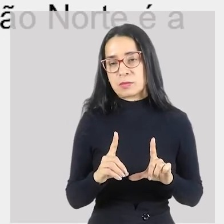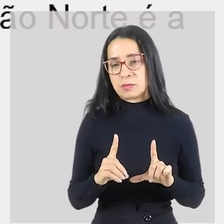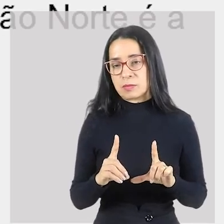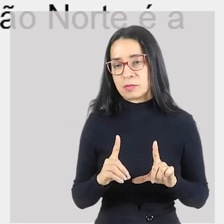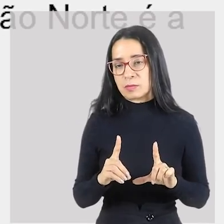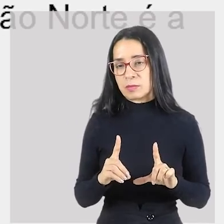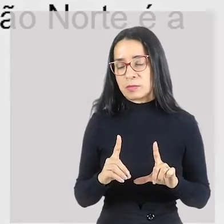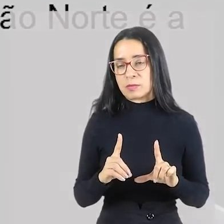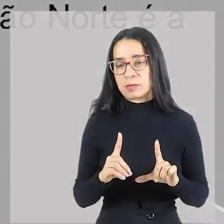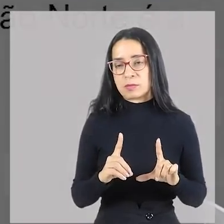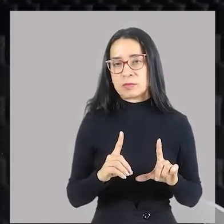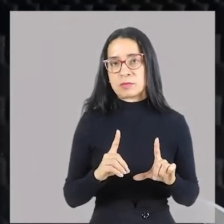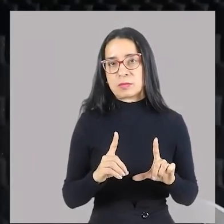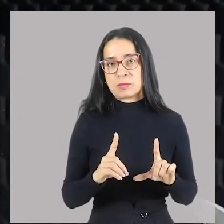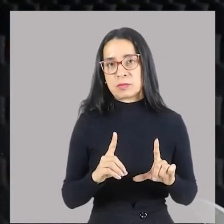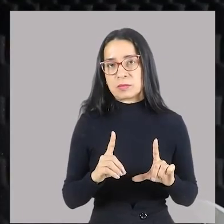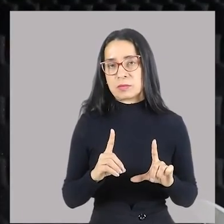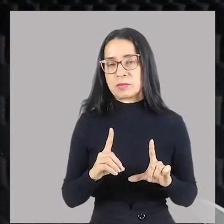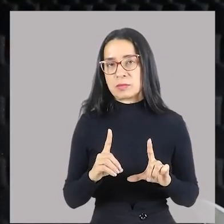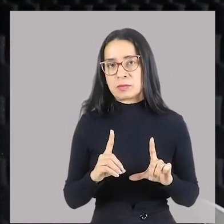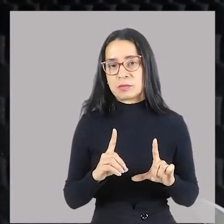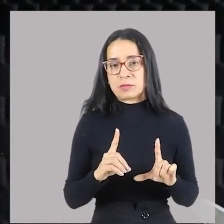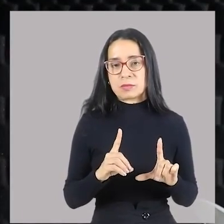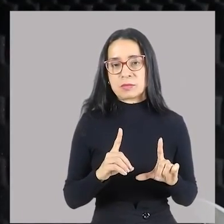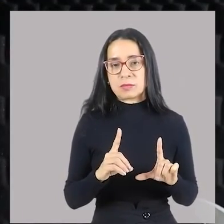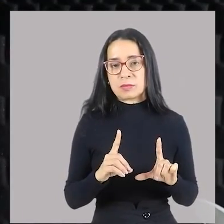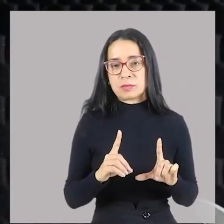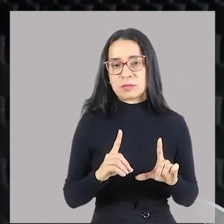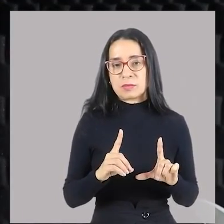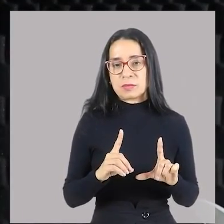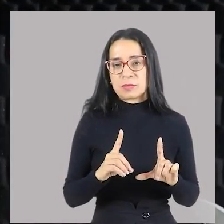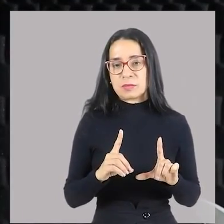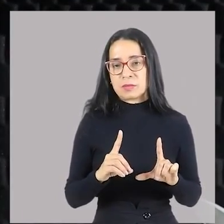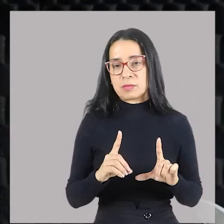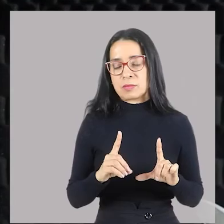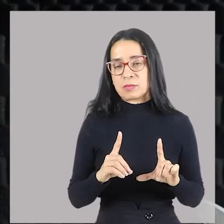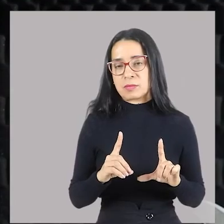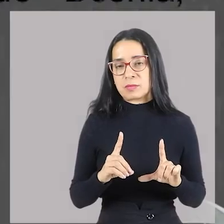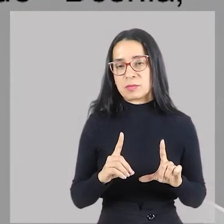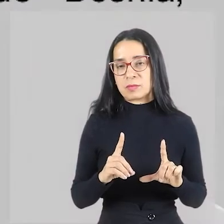igualando-se aos países como Tanzânia e Zâmbia. Falso.